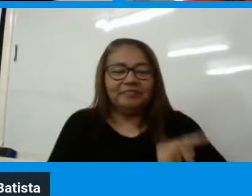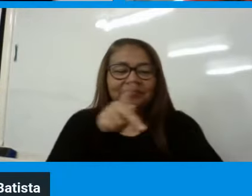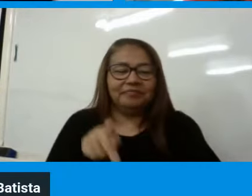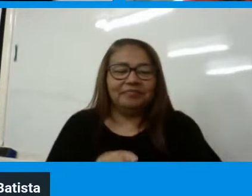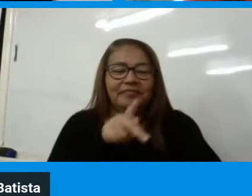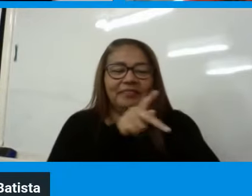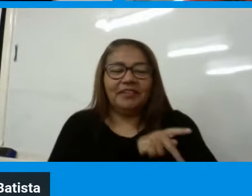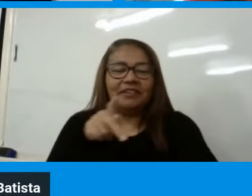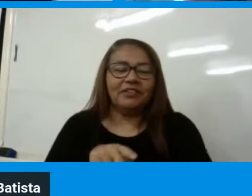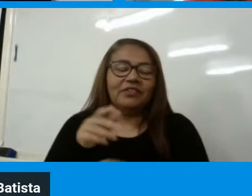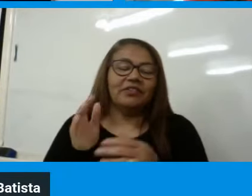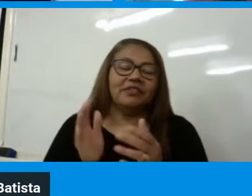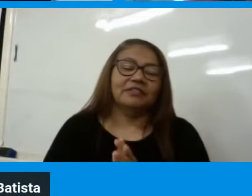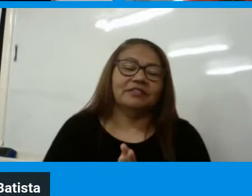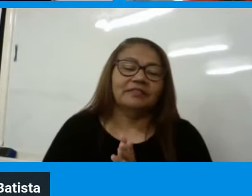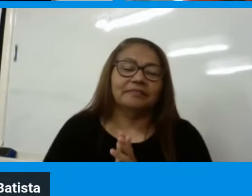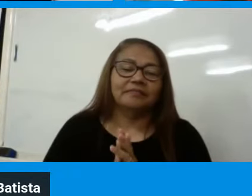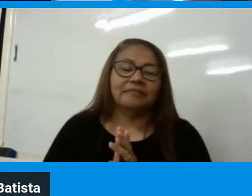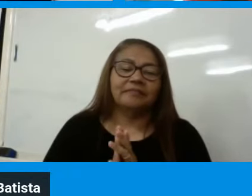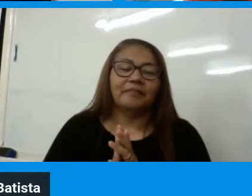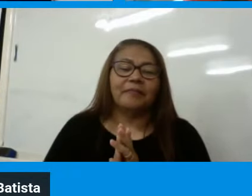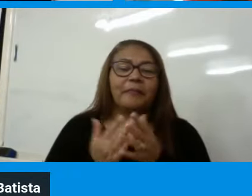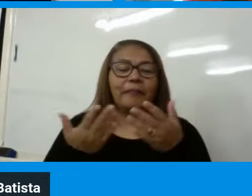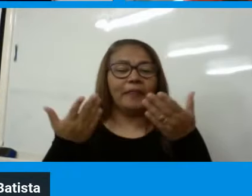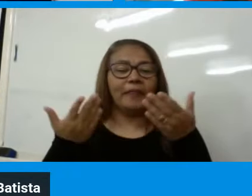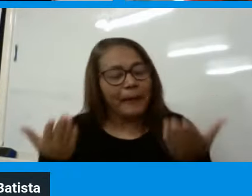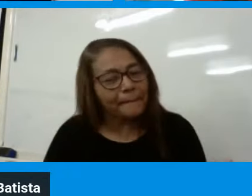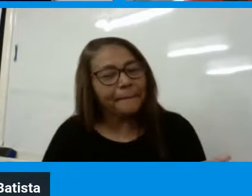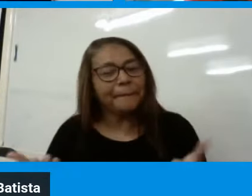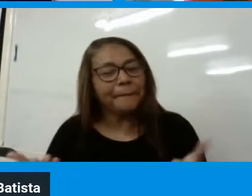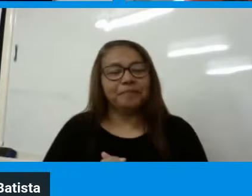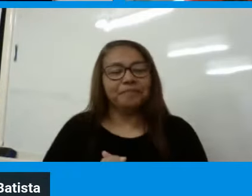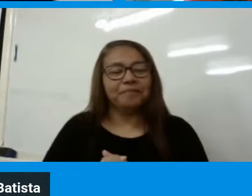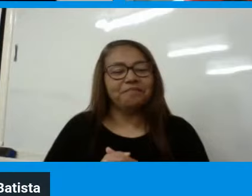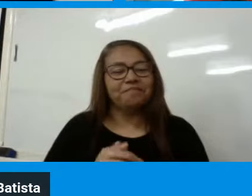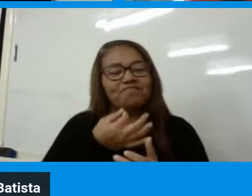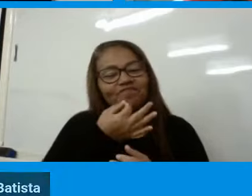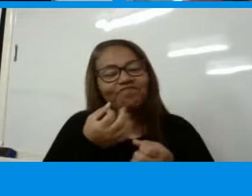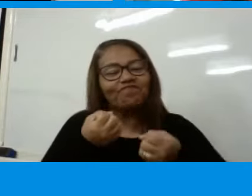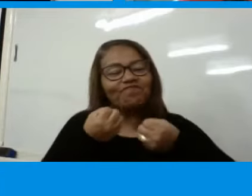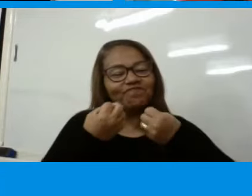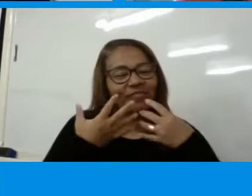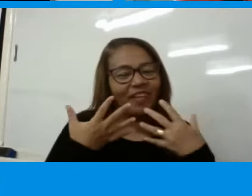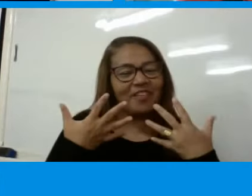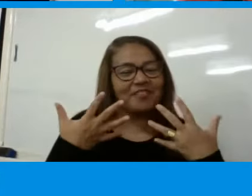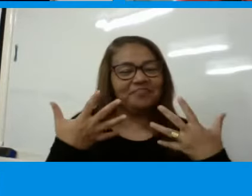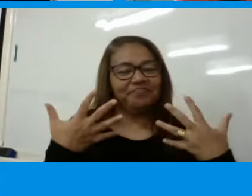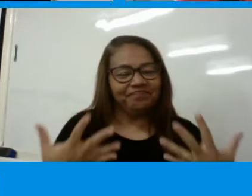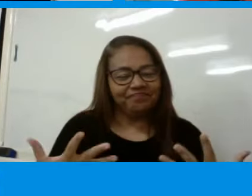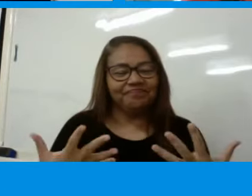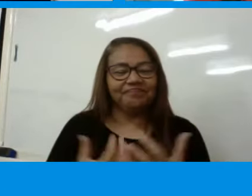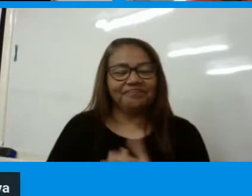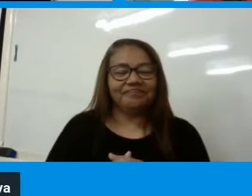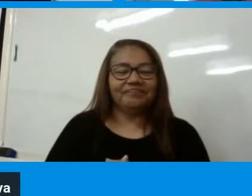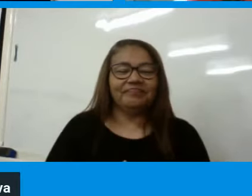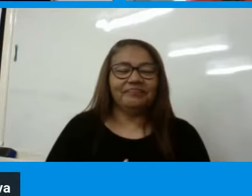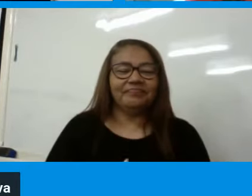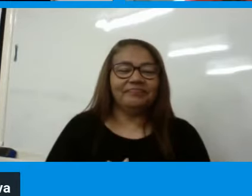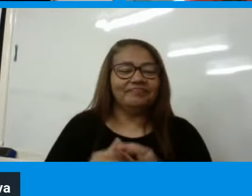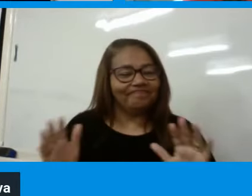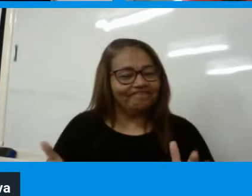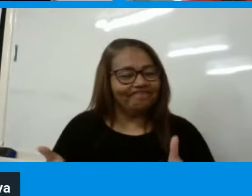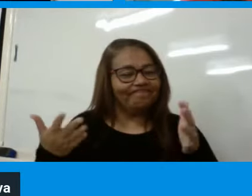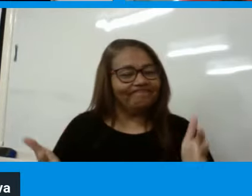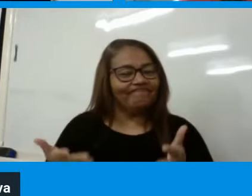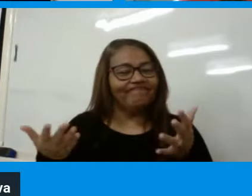Gabriel. Só elogios, Chico. Aí, parabéns, professor. Eu acho que agora eu